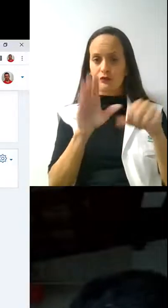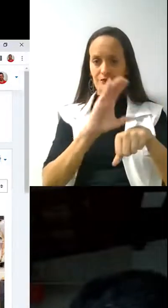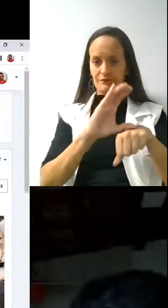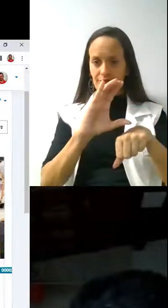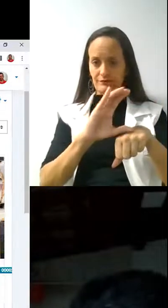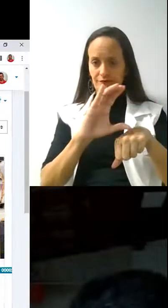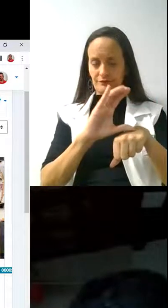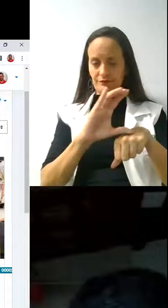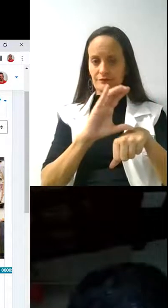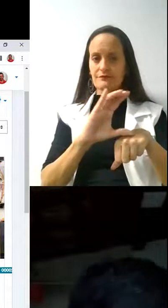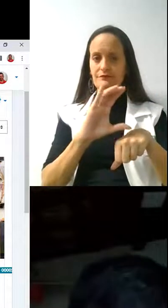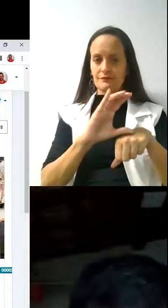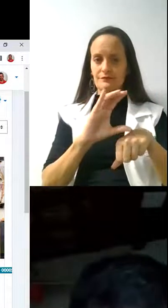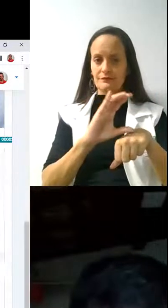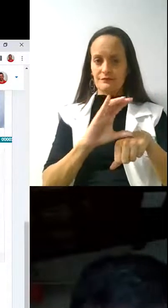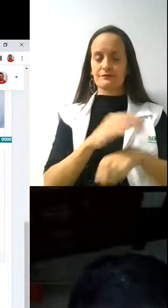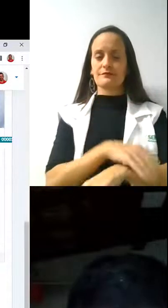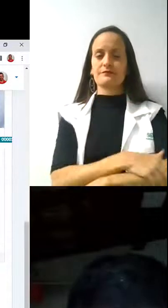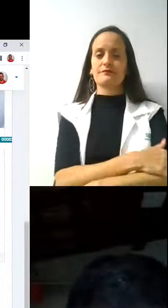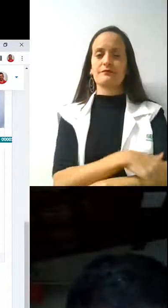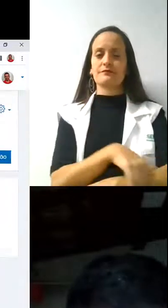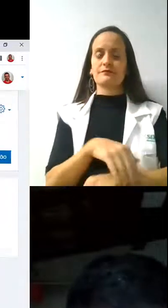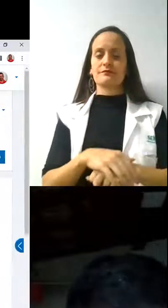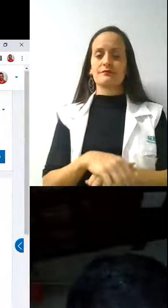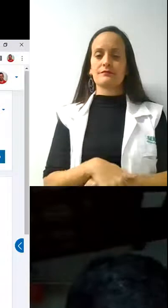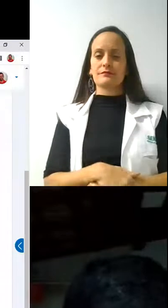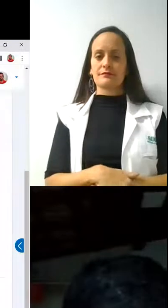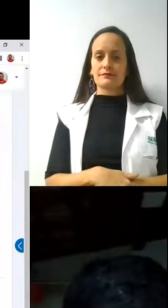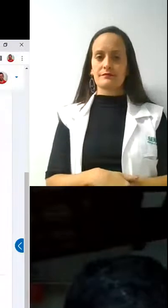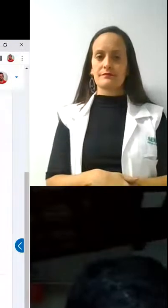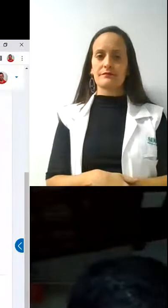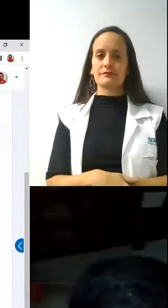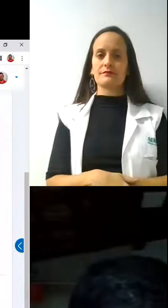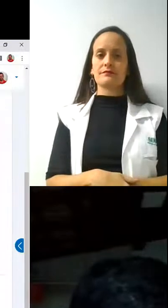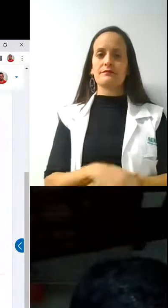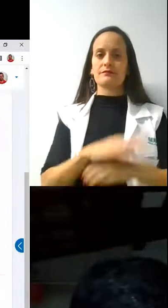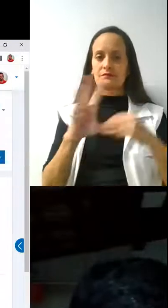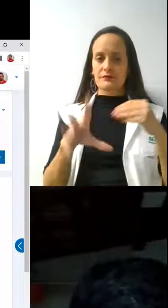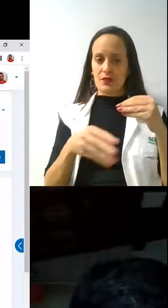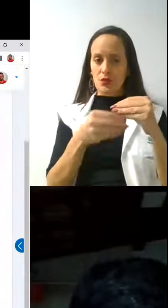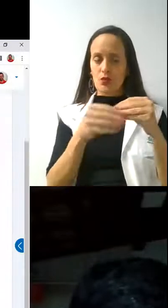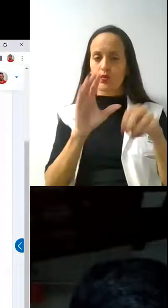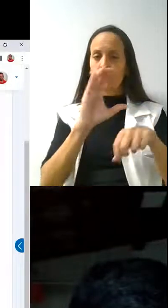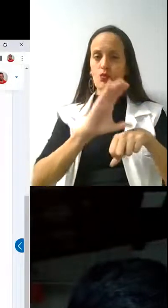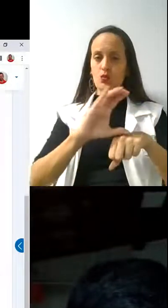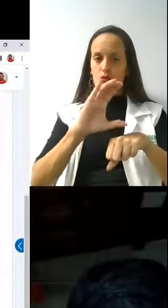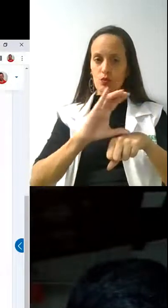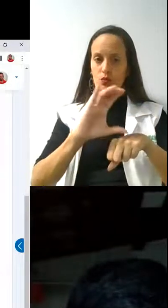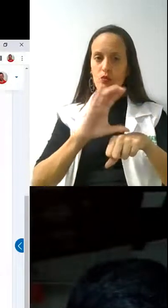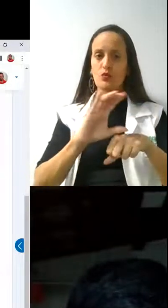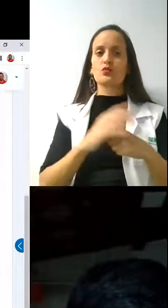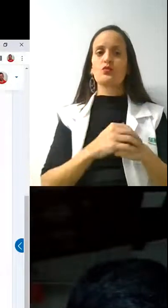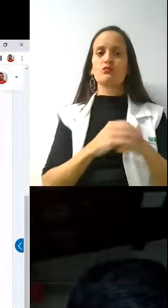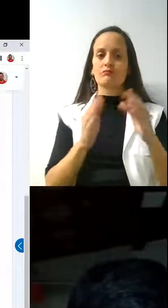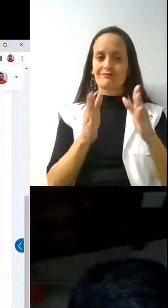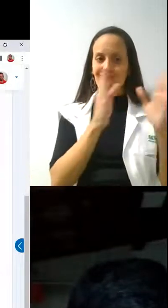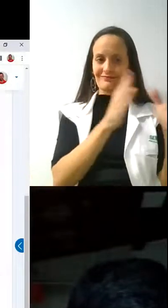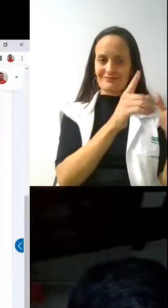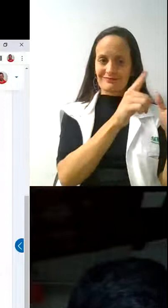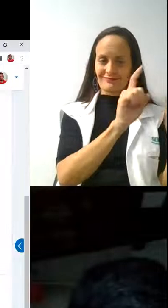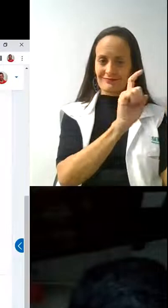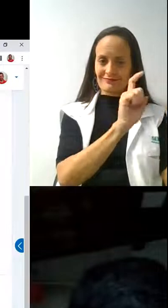né, para mostrar para vocês. Então, você vem, acessa a unidade curricular, vem aqui no conteúdo do curso, clica aqui